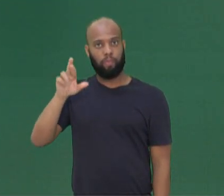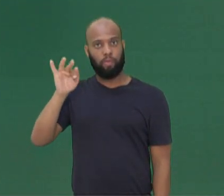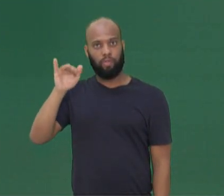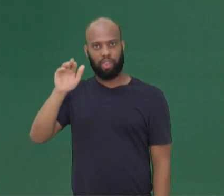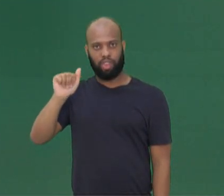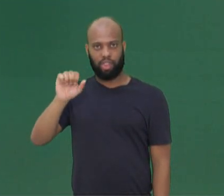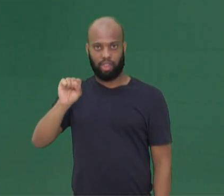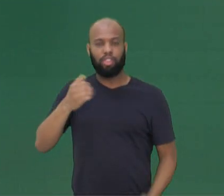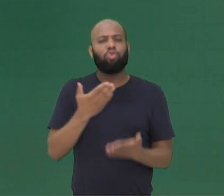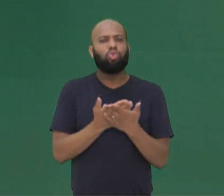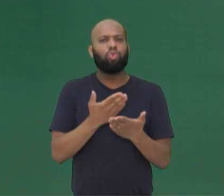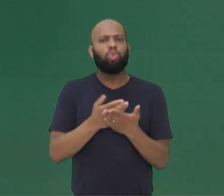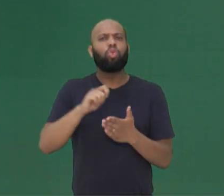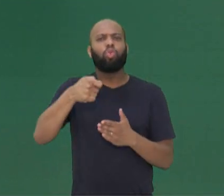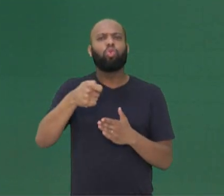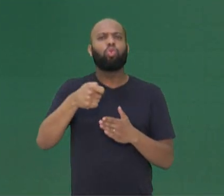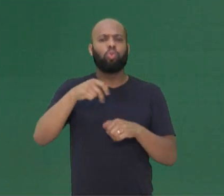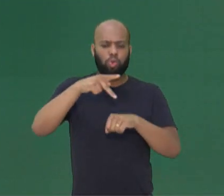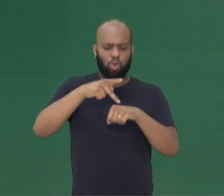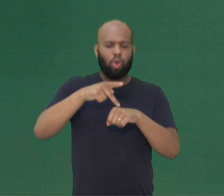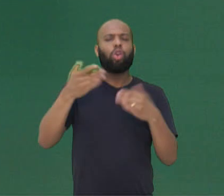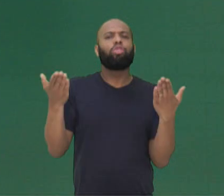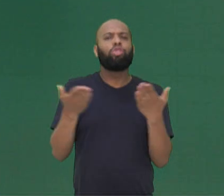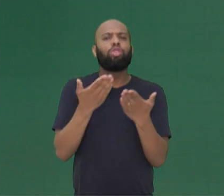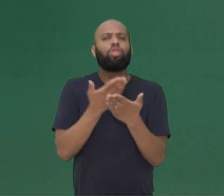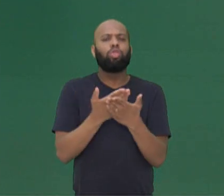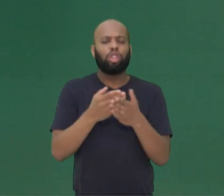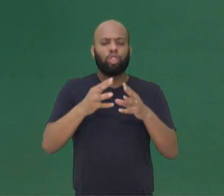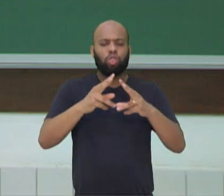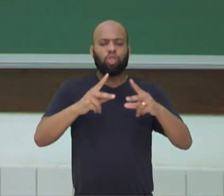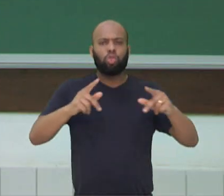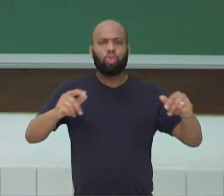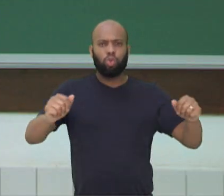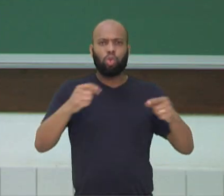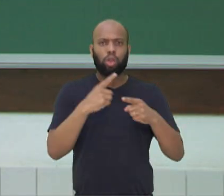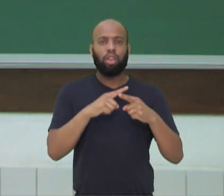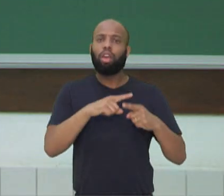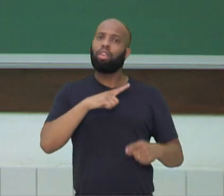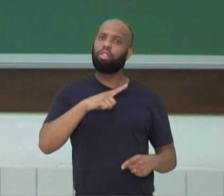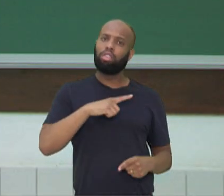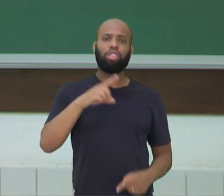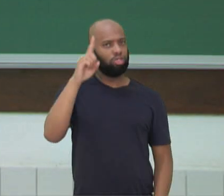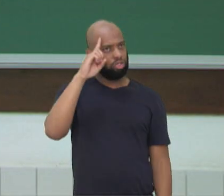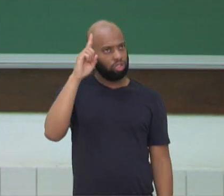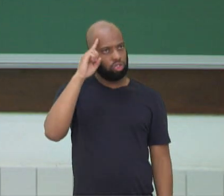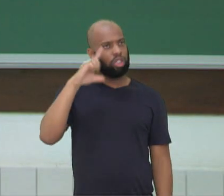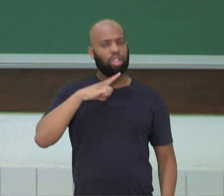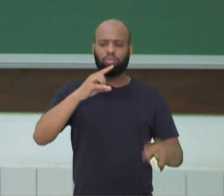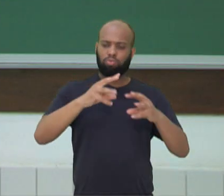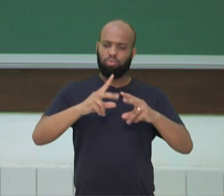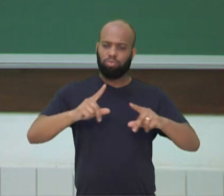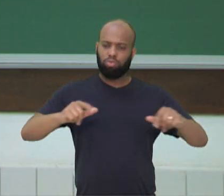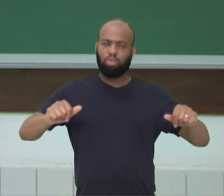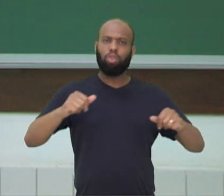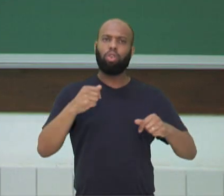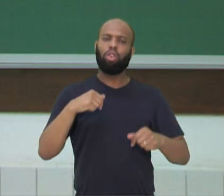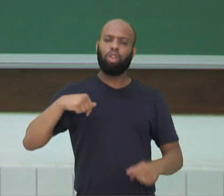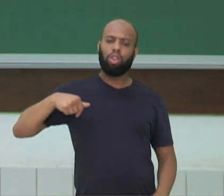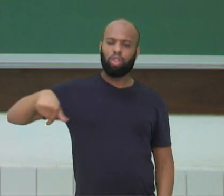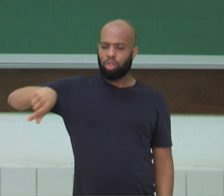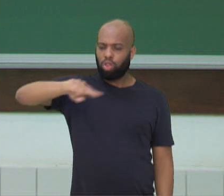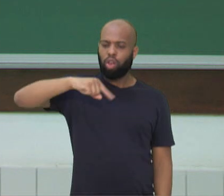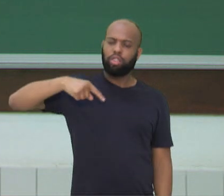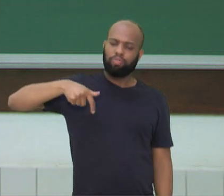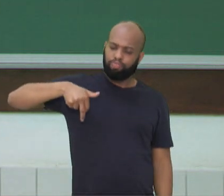de rochas, vamos falar do solo, que é a parte superficial que está presente no nosso dia a dia, que a gente pisa, a